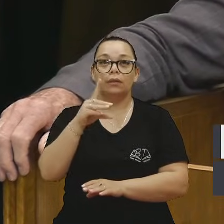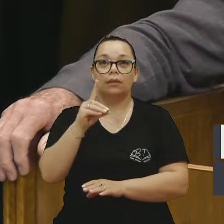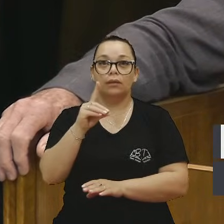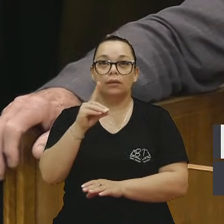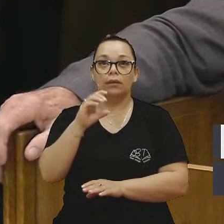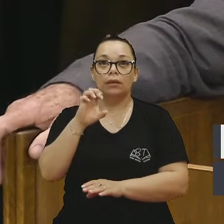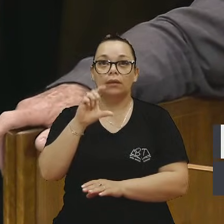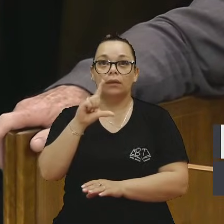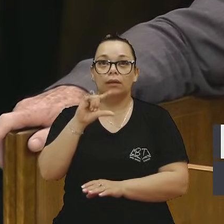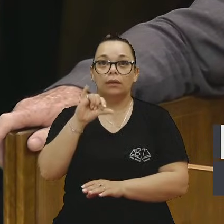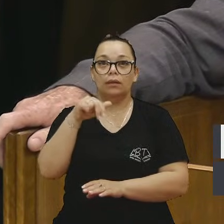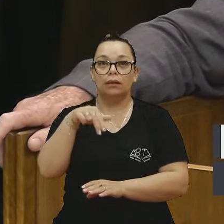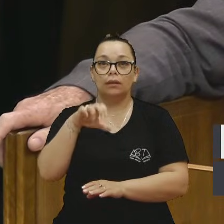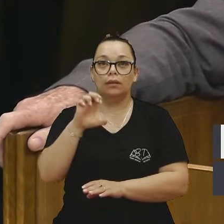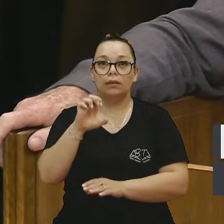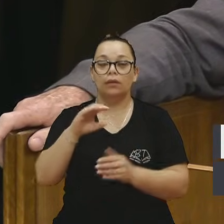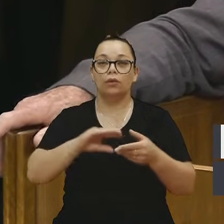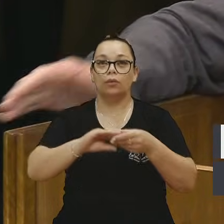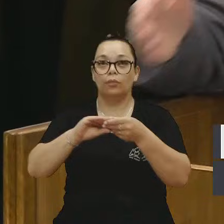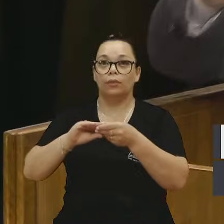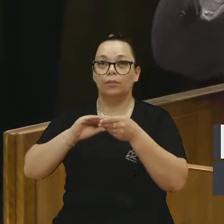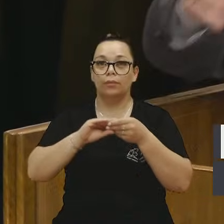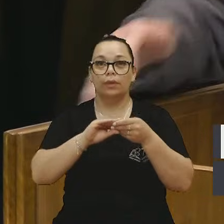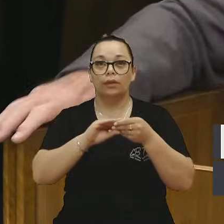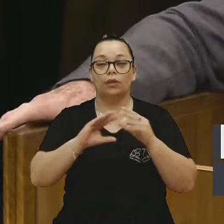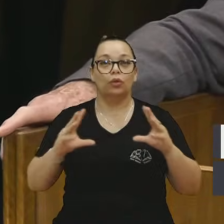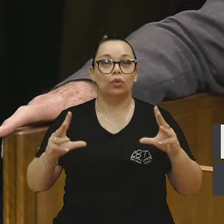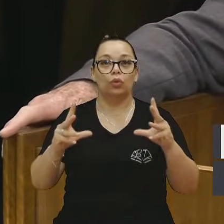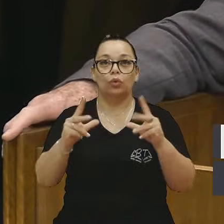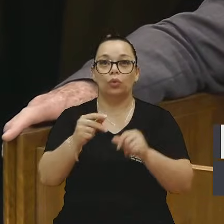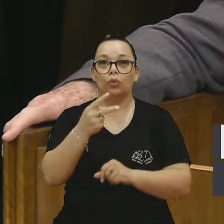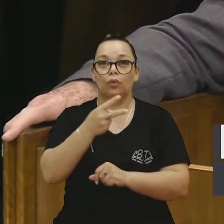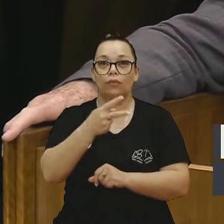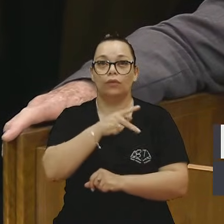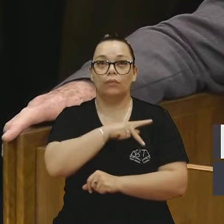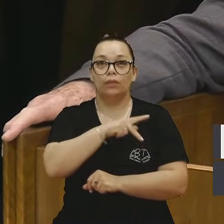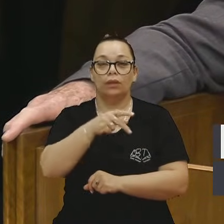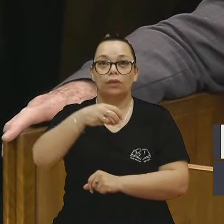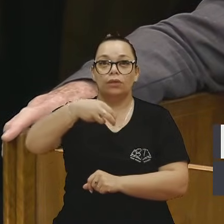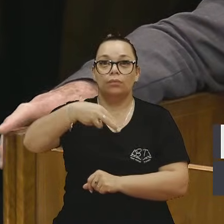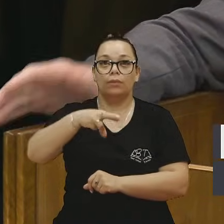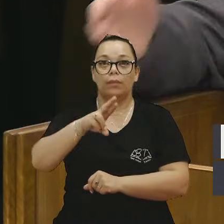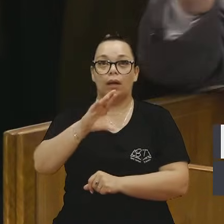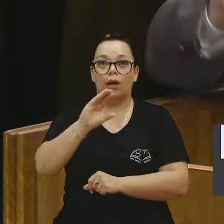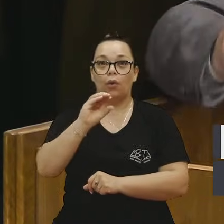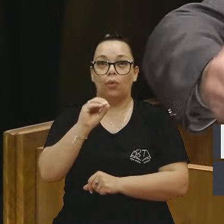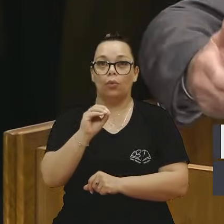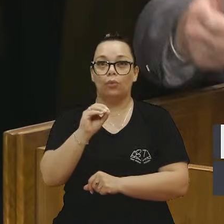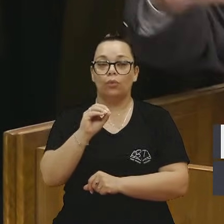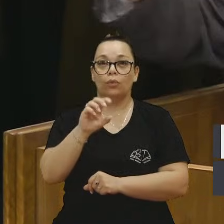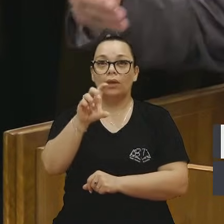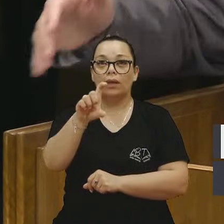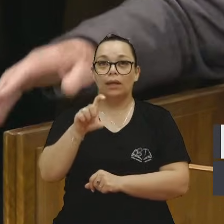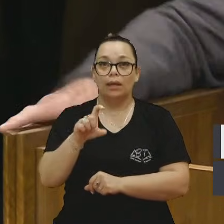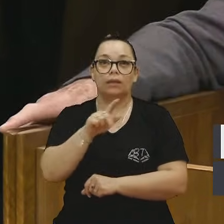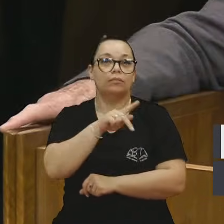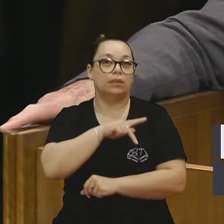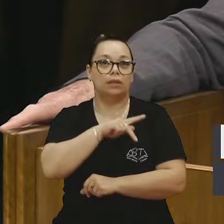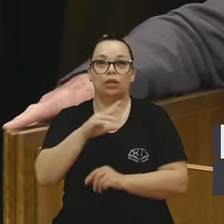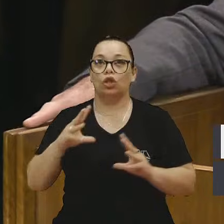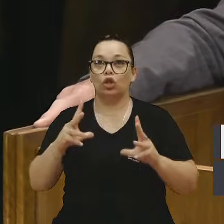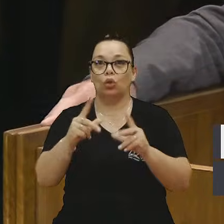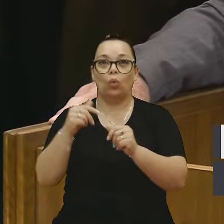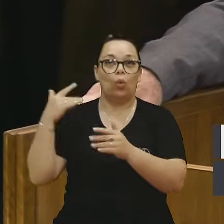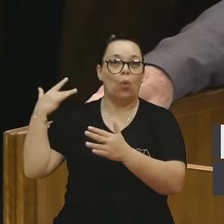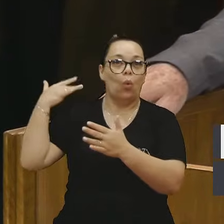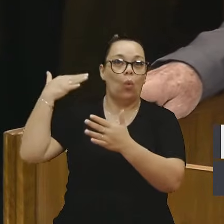Eliane, cumprimentando a Eliane, cumprimentar o vice-presidente Mauro, os ex-presidentes, enfim, toda a história